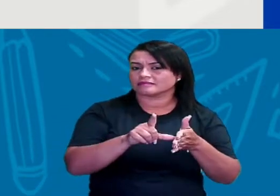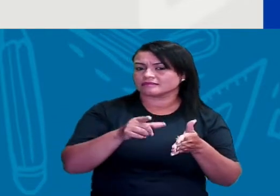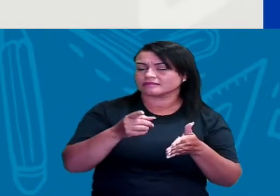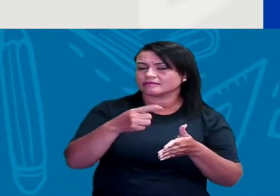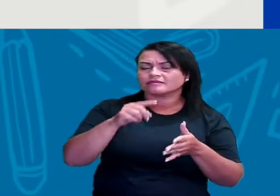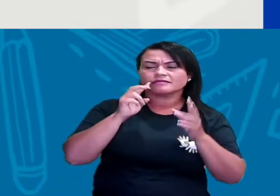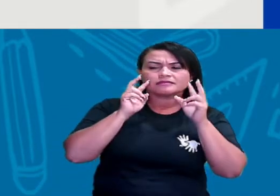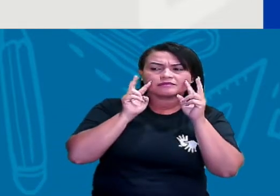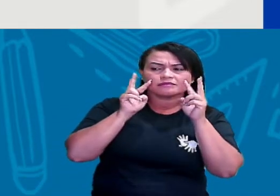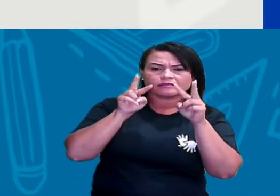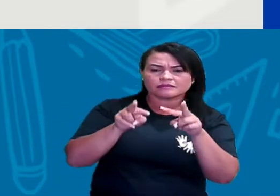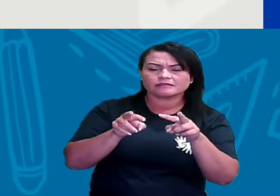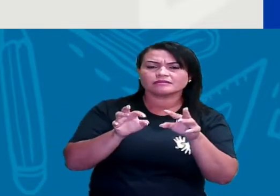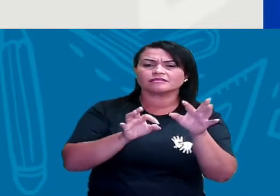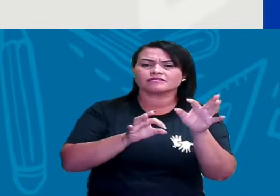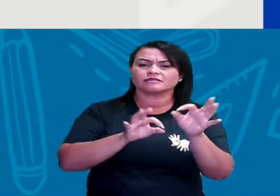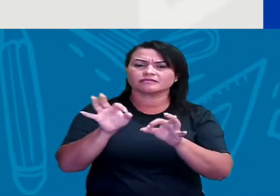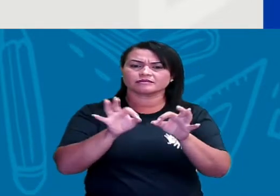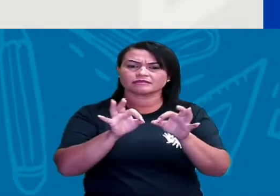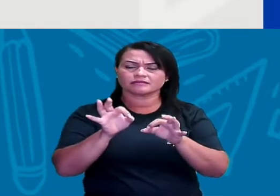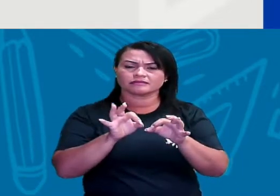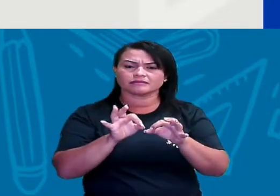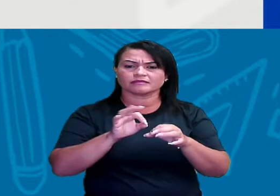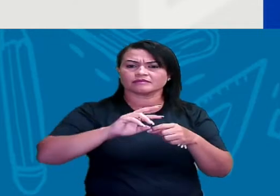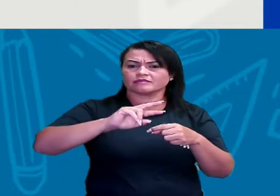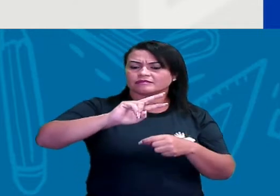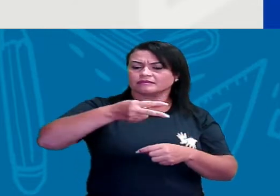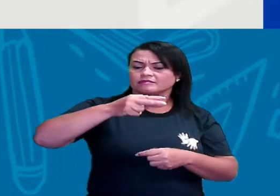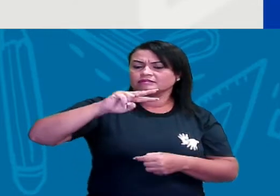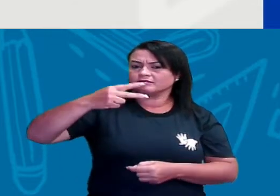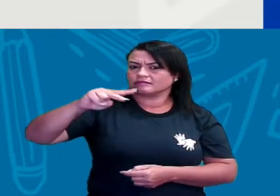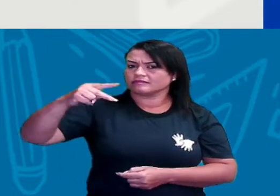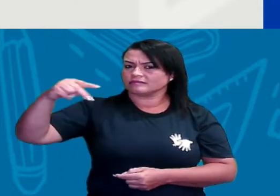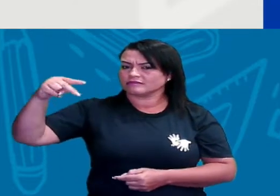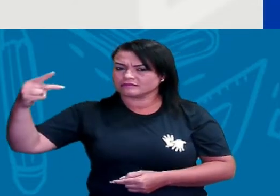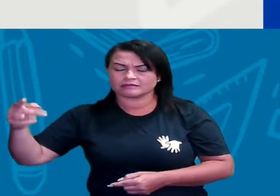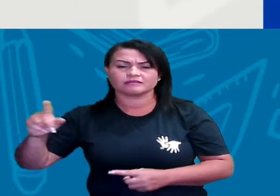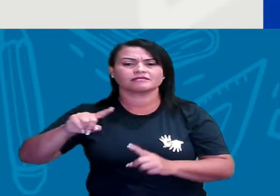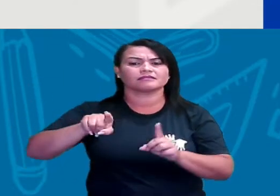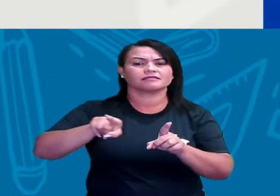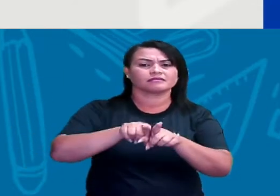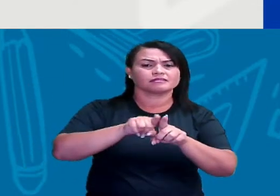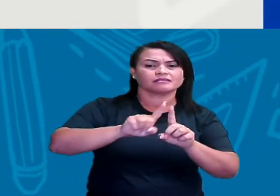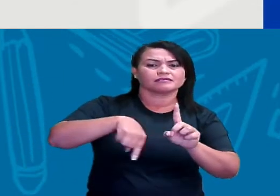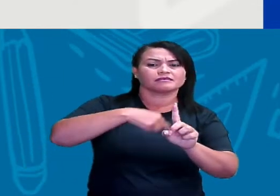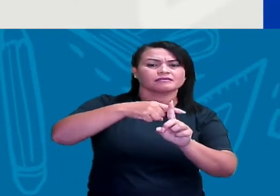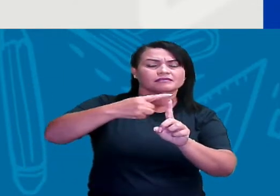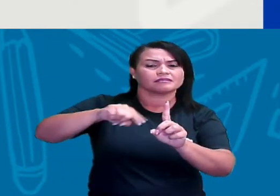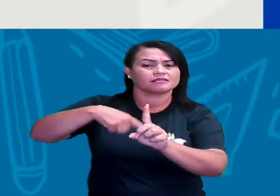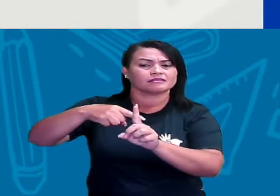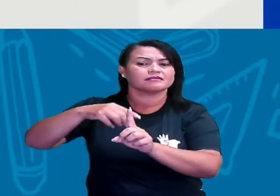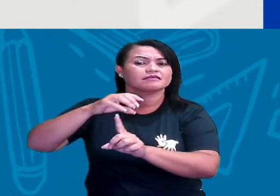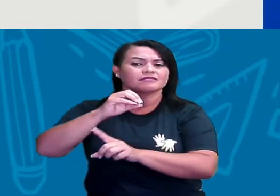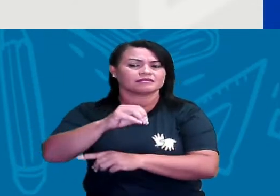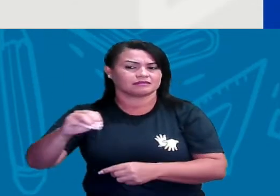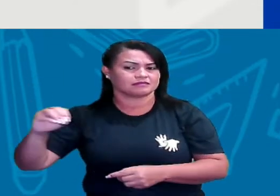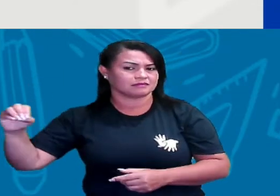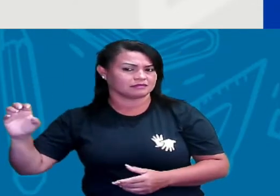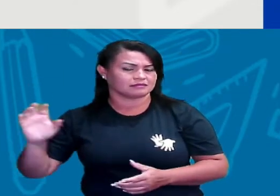ó, observe que à medida em que o expoente aumenta, também aumenta a quantidade de zeros, né? O que eu acabei de dizer para vocês, tá